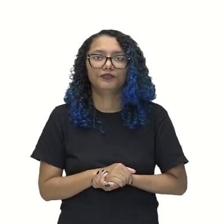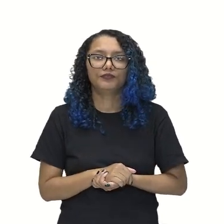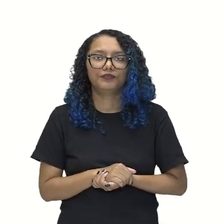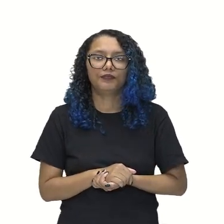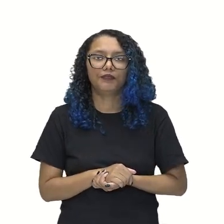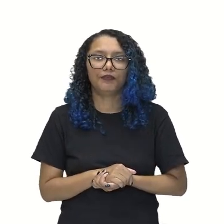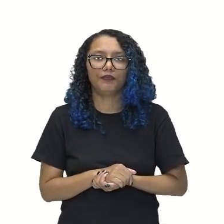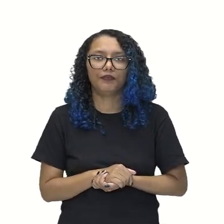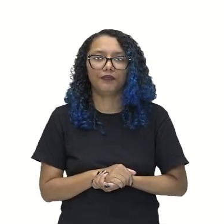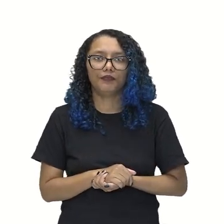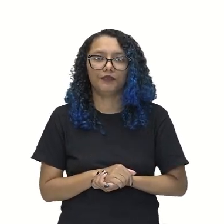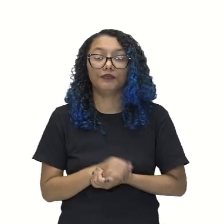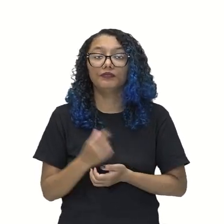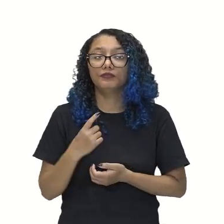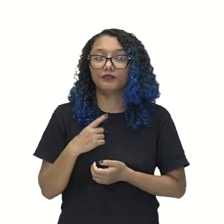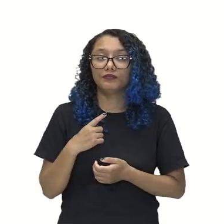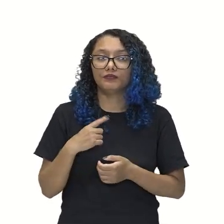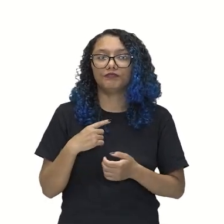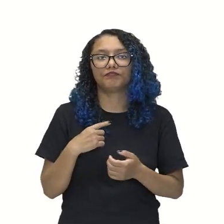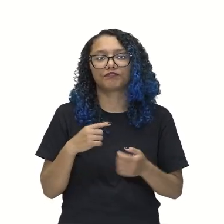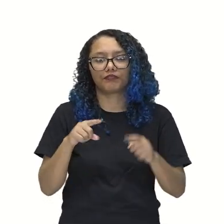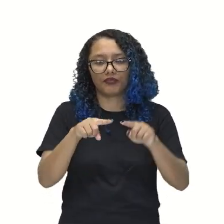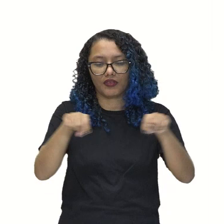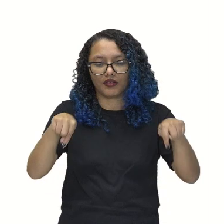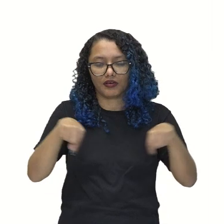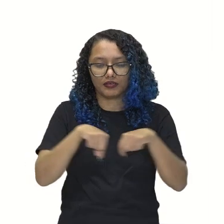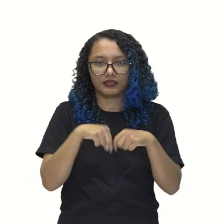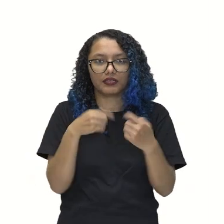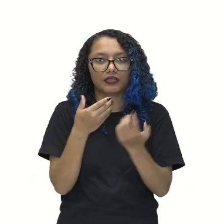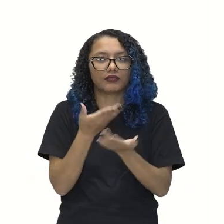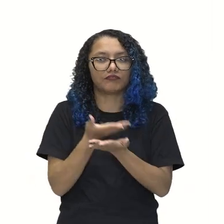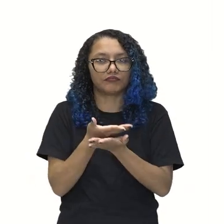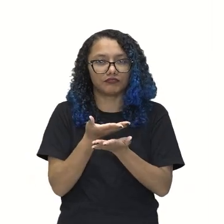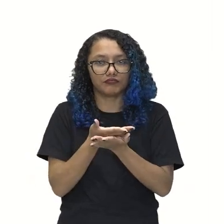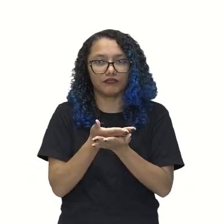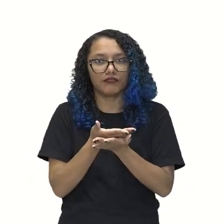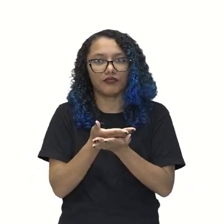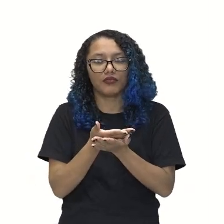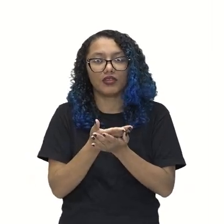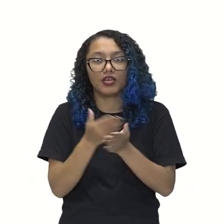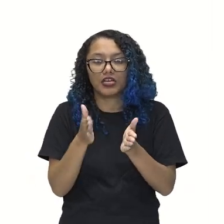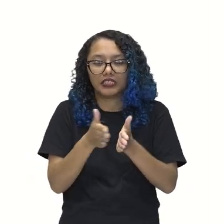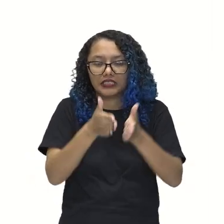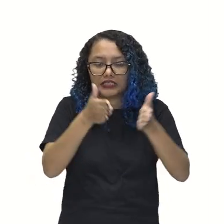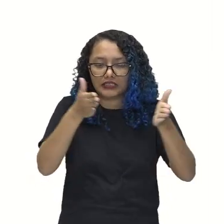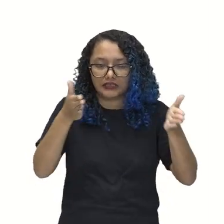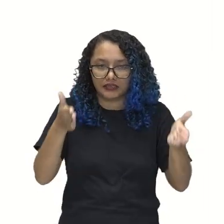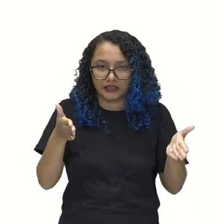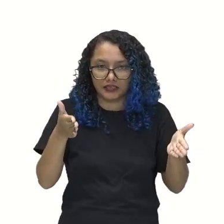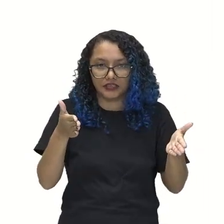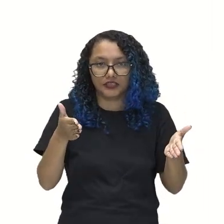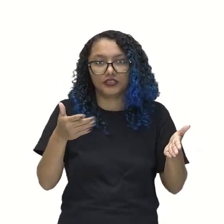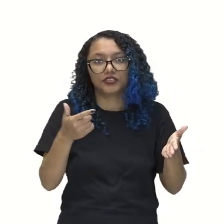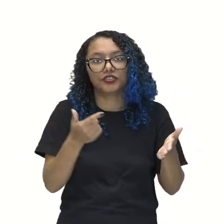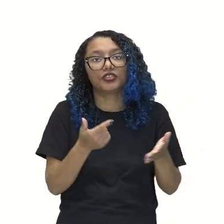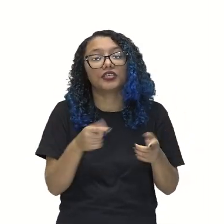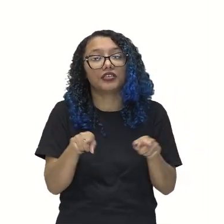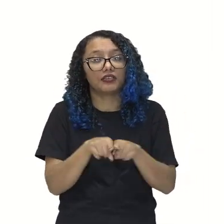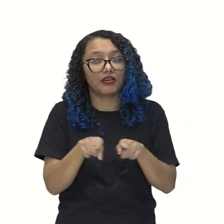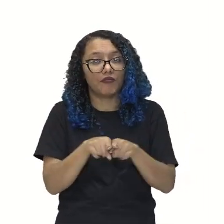constituída por salas grandes e salas